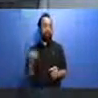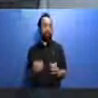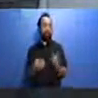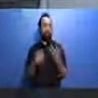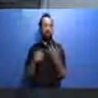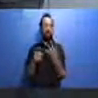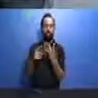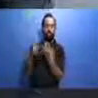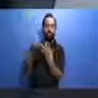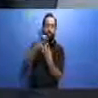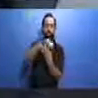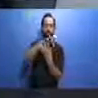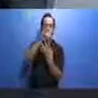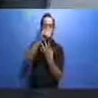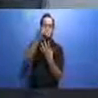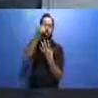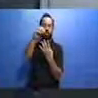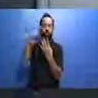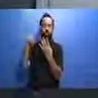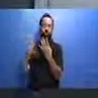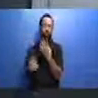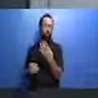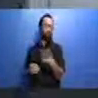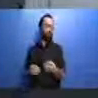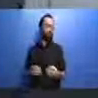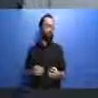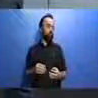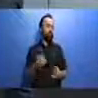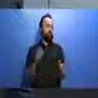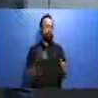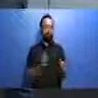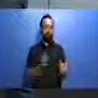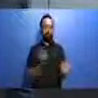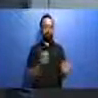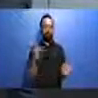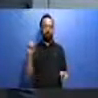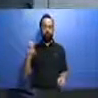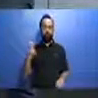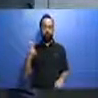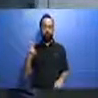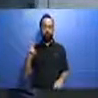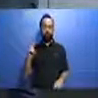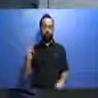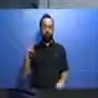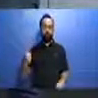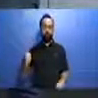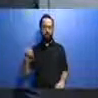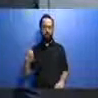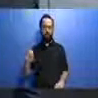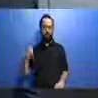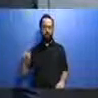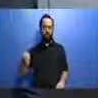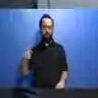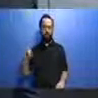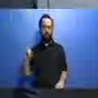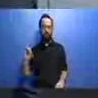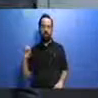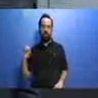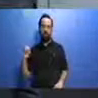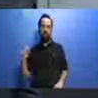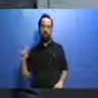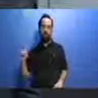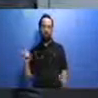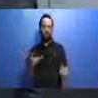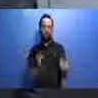em reinos e domínios. Os três domínios, bactéria, arqueia e eucária, os animais pertencem ao domínio eucária, que